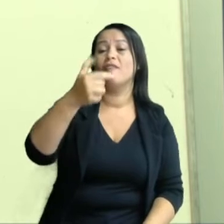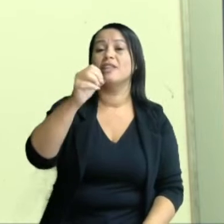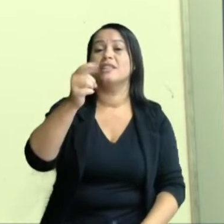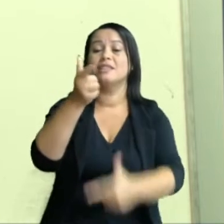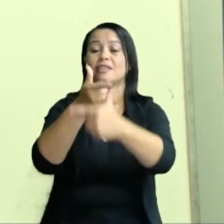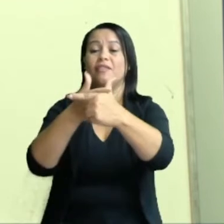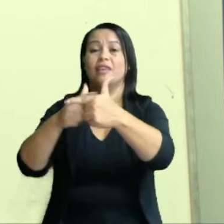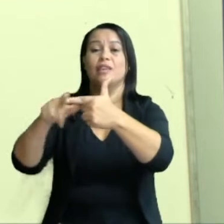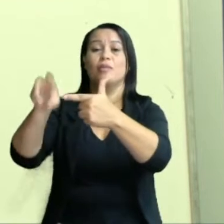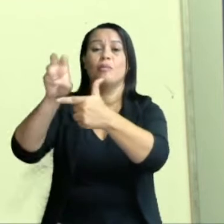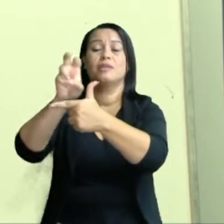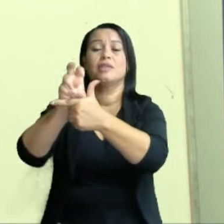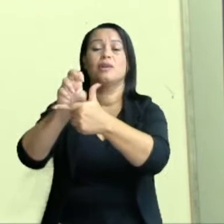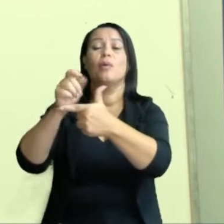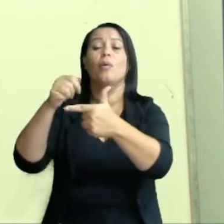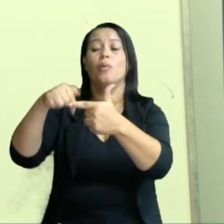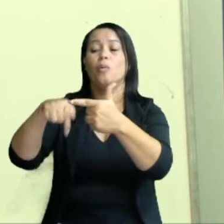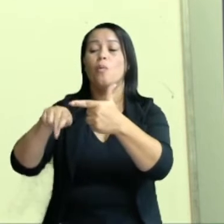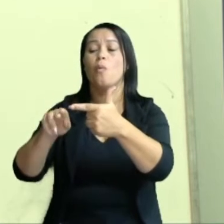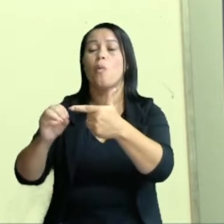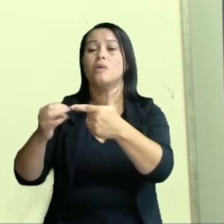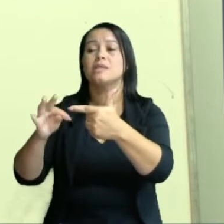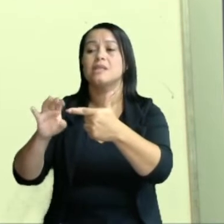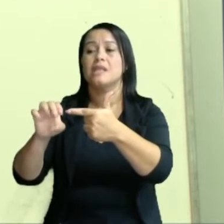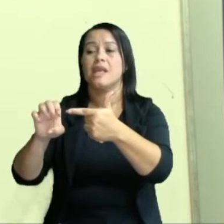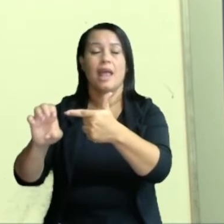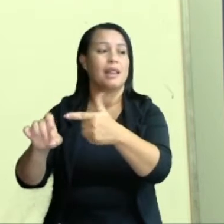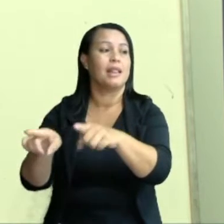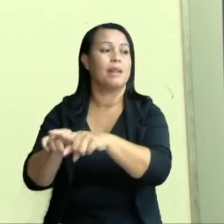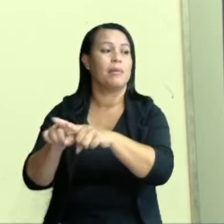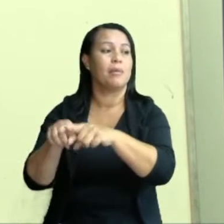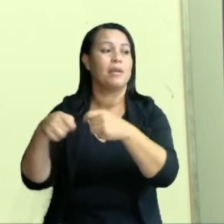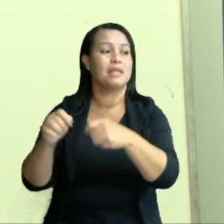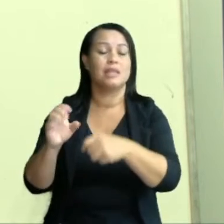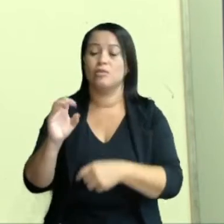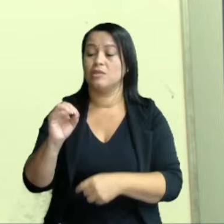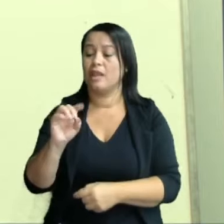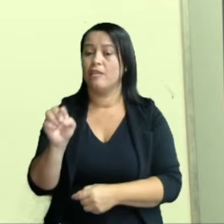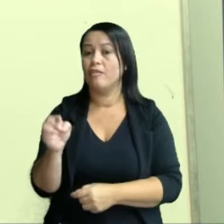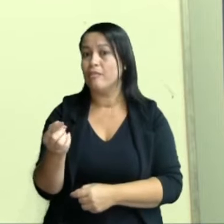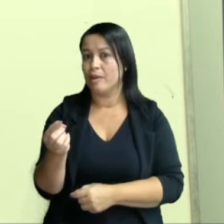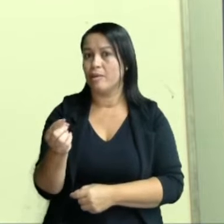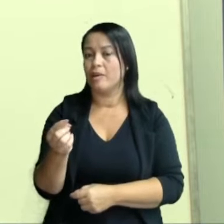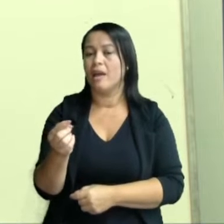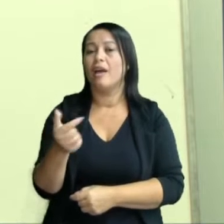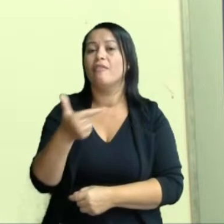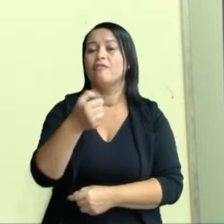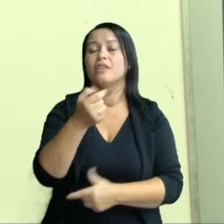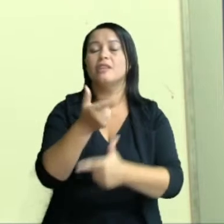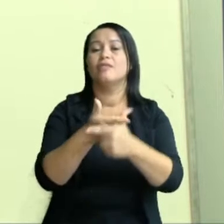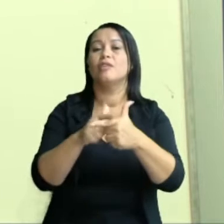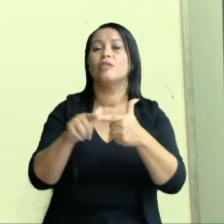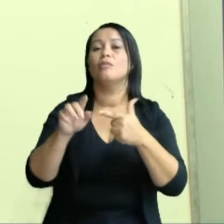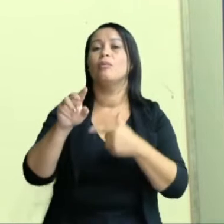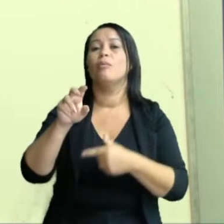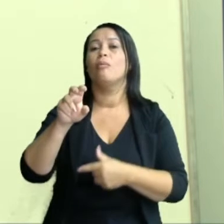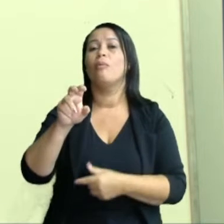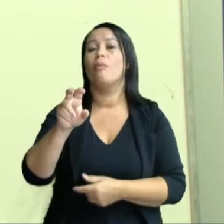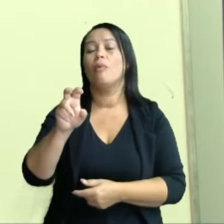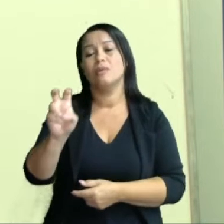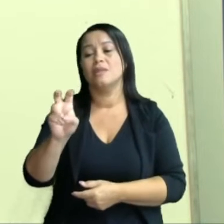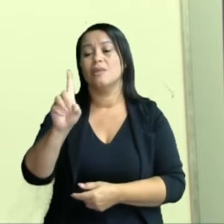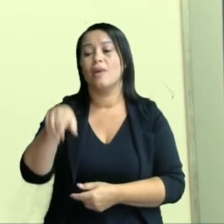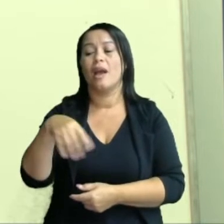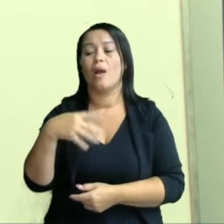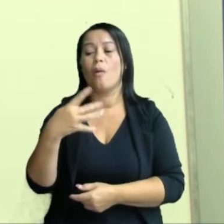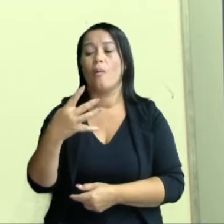no quociente? Acrescentar 0 e vírgula para dedurar. Então, 20 dividido por 5 é 4.